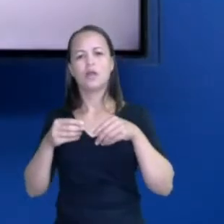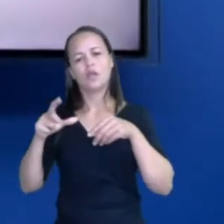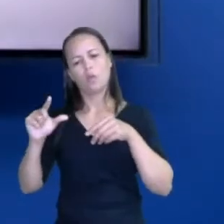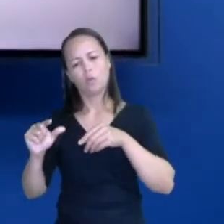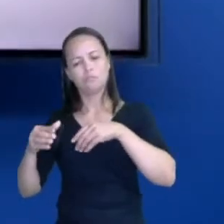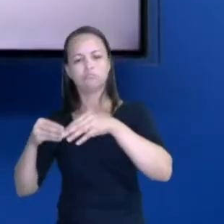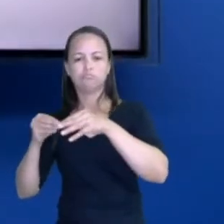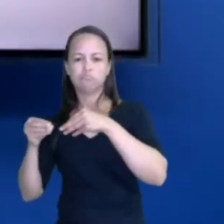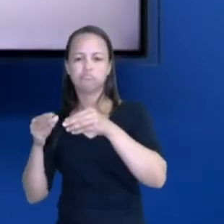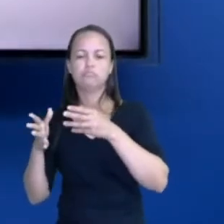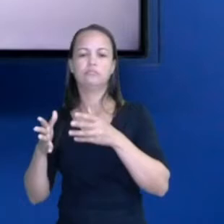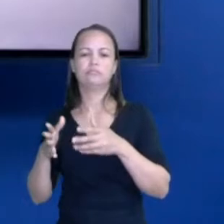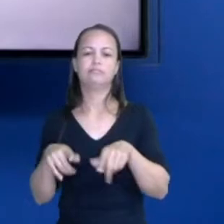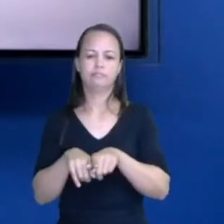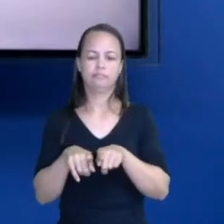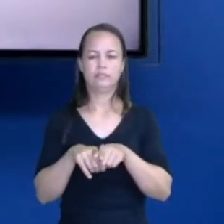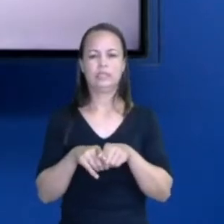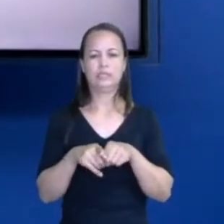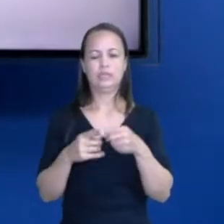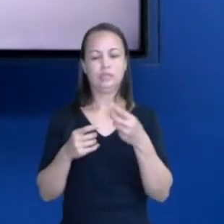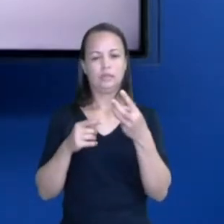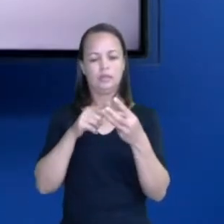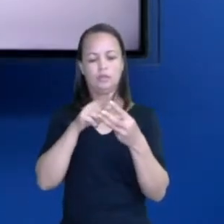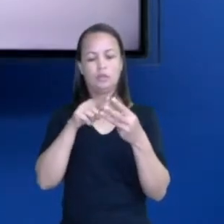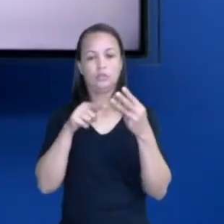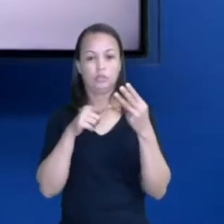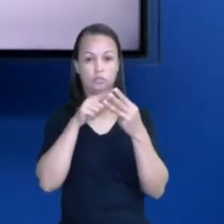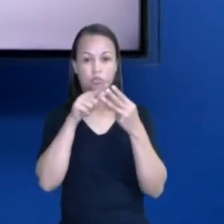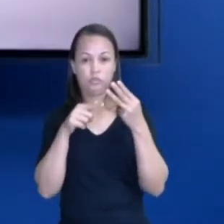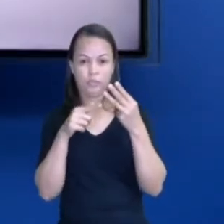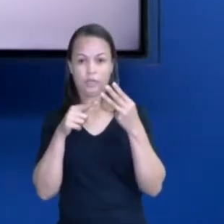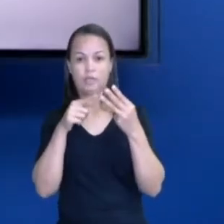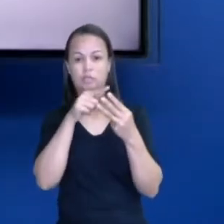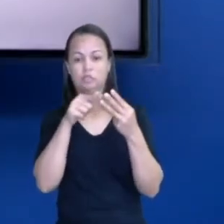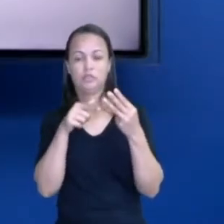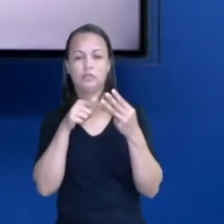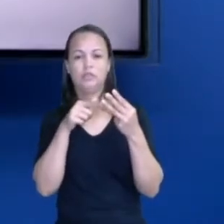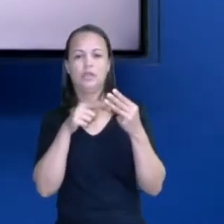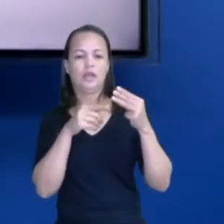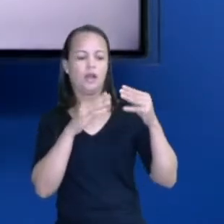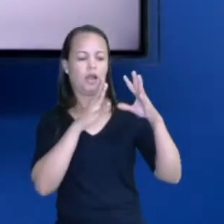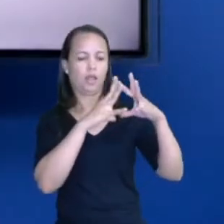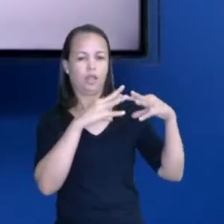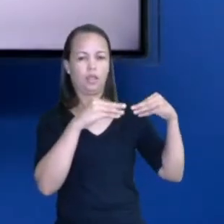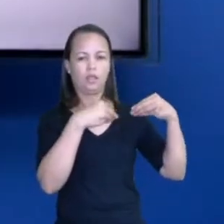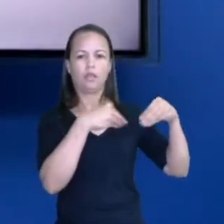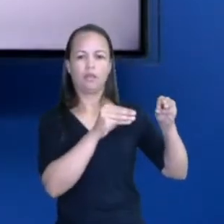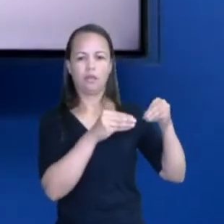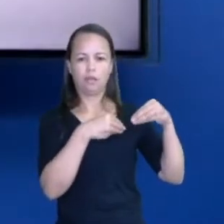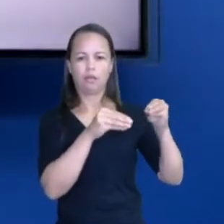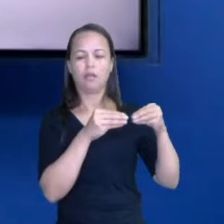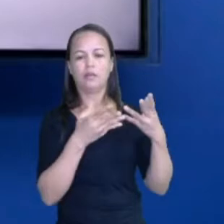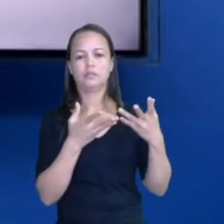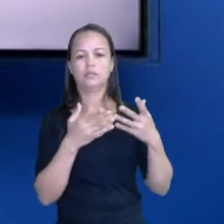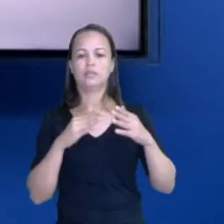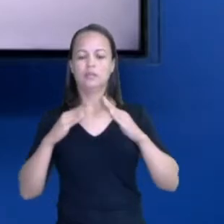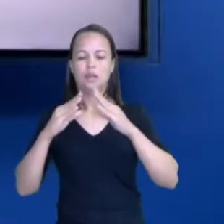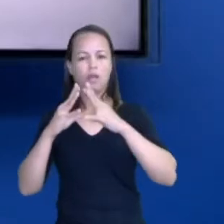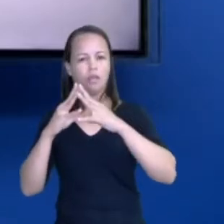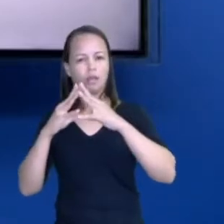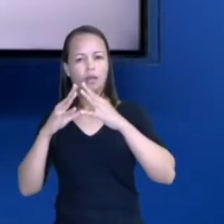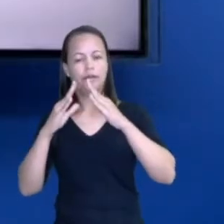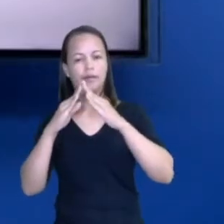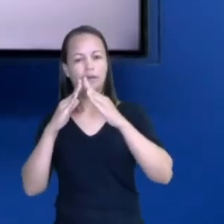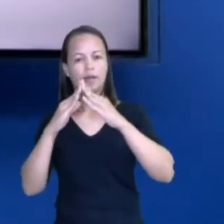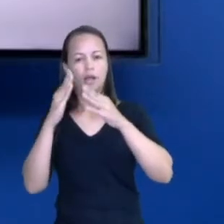né? A casinha de palha, dentre os 3 tipos de materiais, é aquela que é a menos resistente, seguido pela madeira